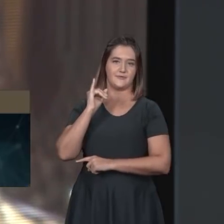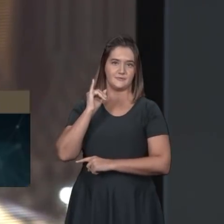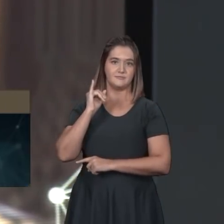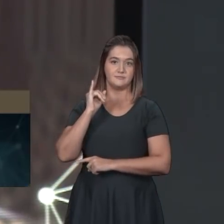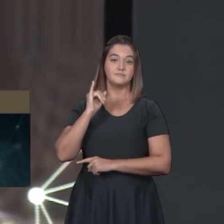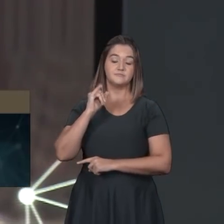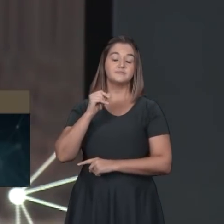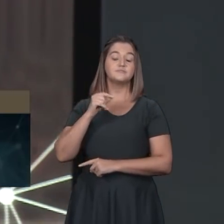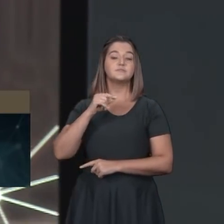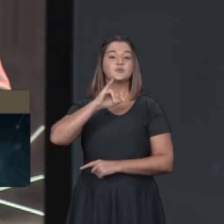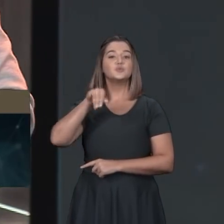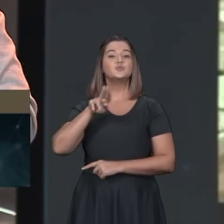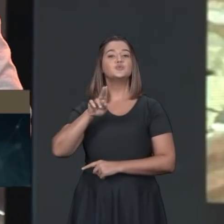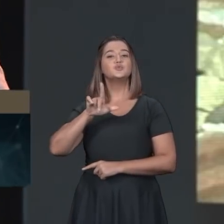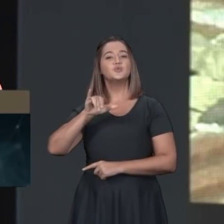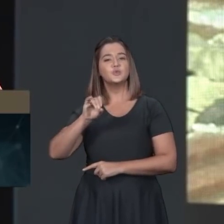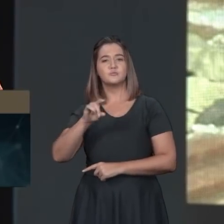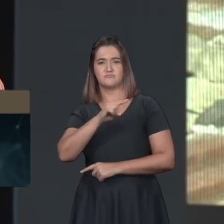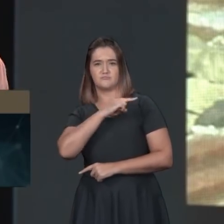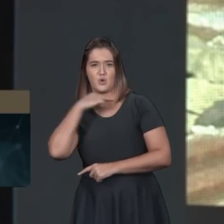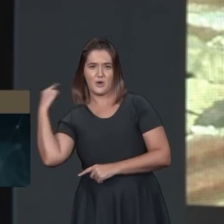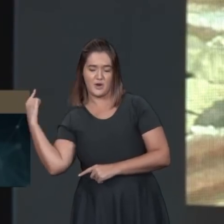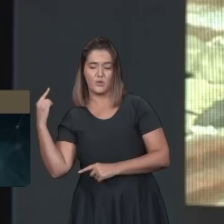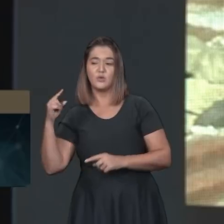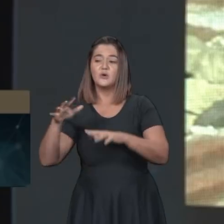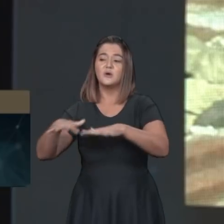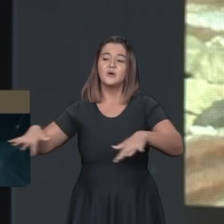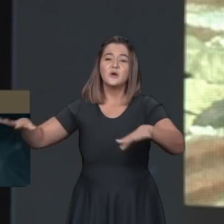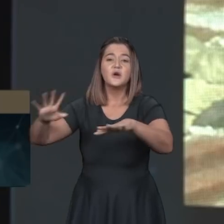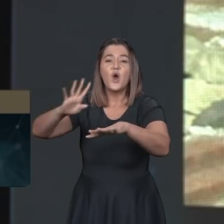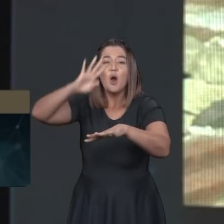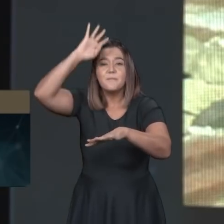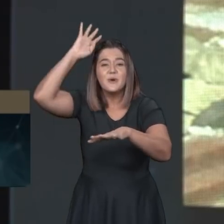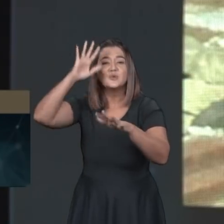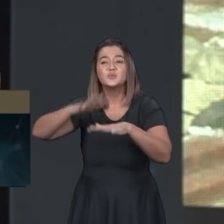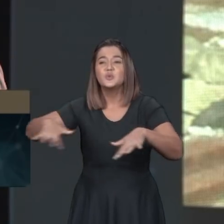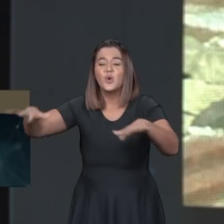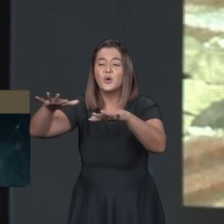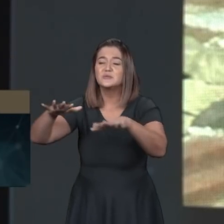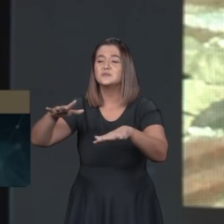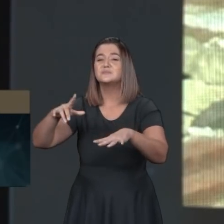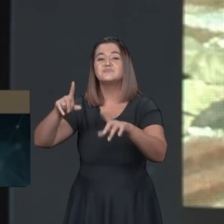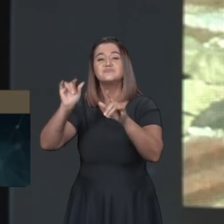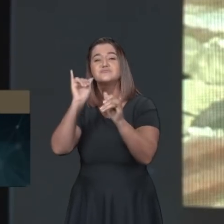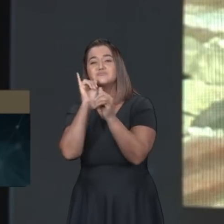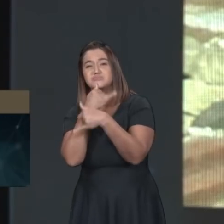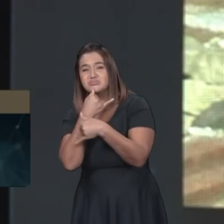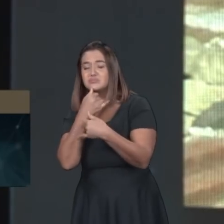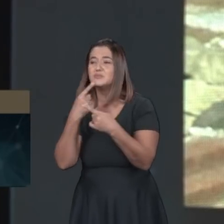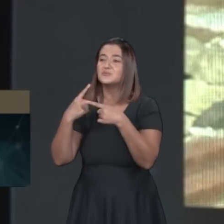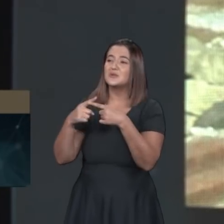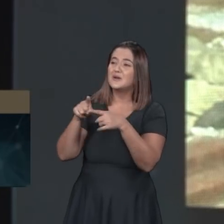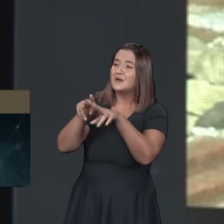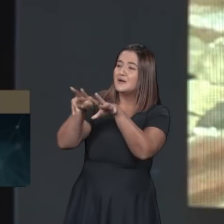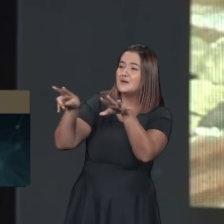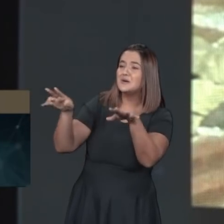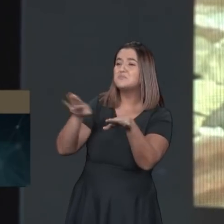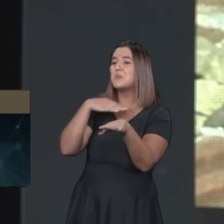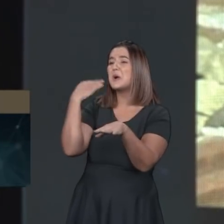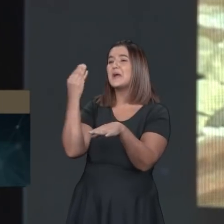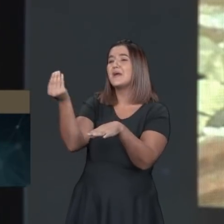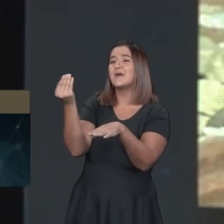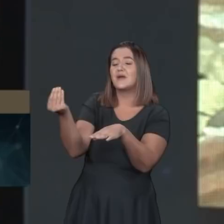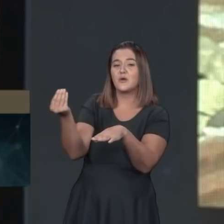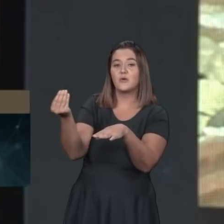César morreu, os romanos ficaram lamentando a morte dele, mas se surpreenderam ao aparecer no céu um cometa. Esse